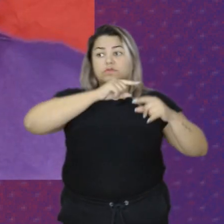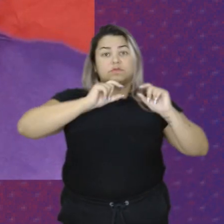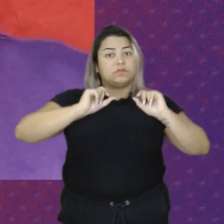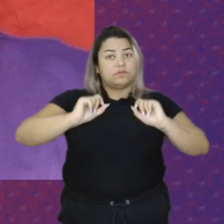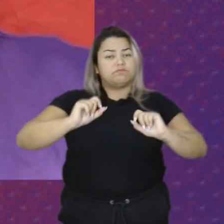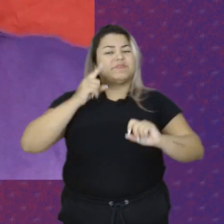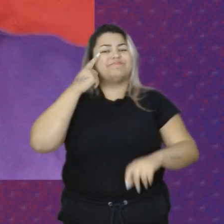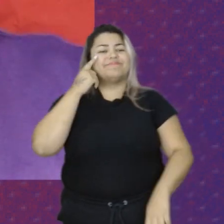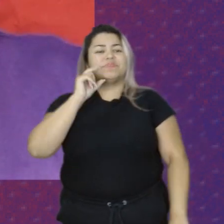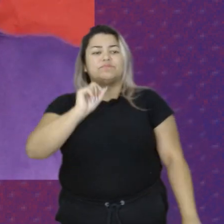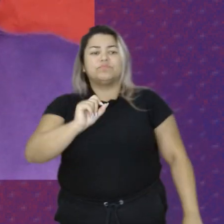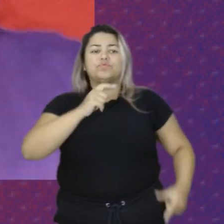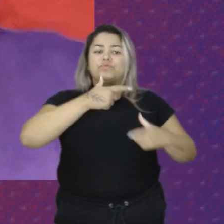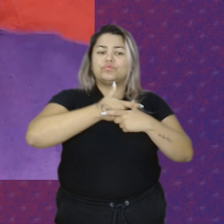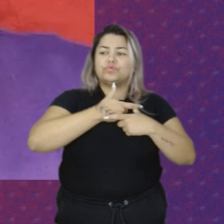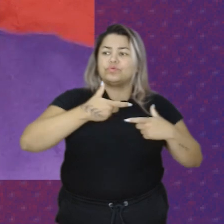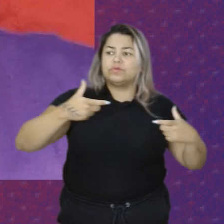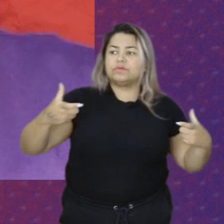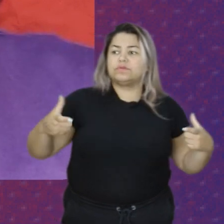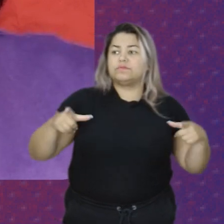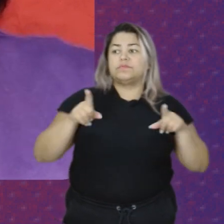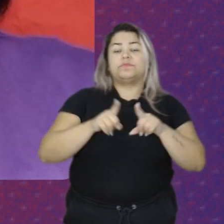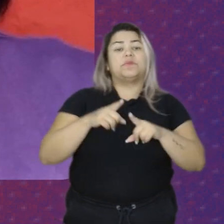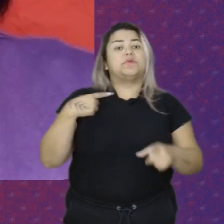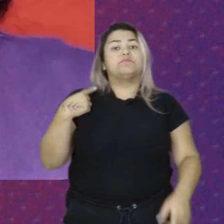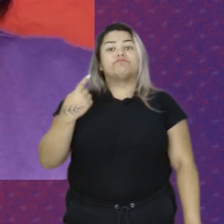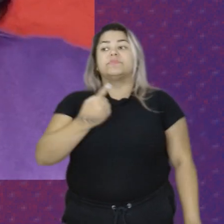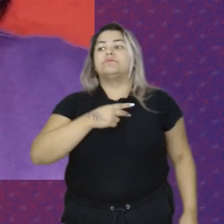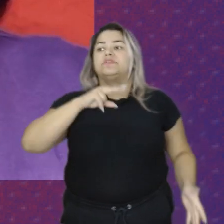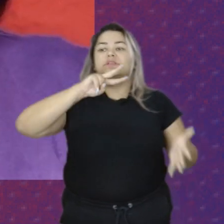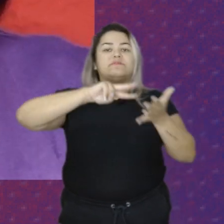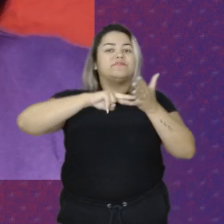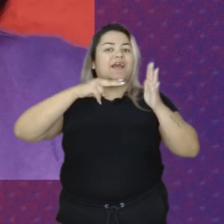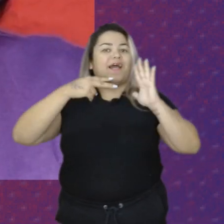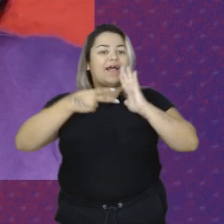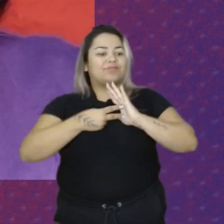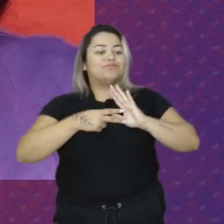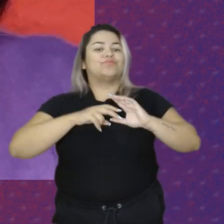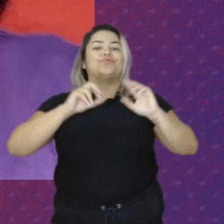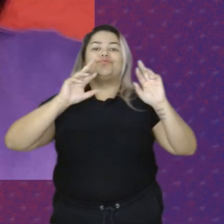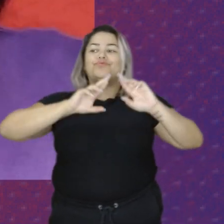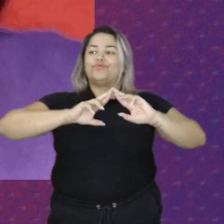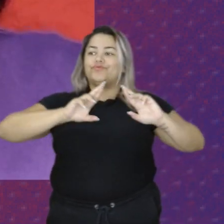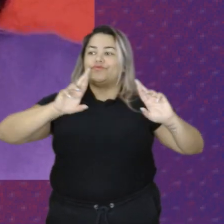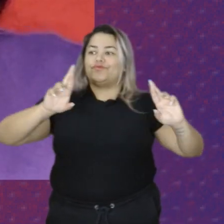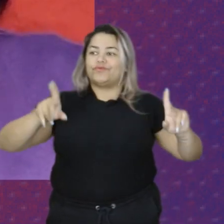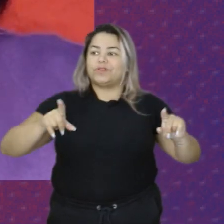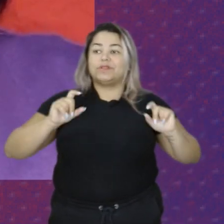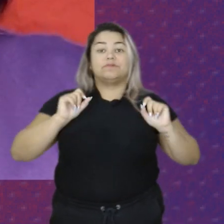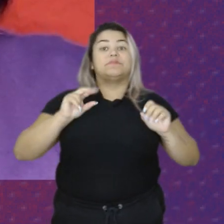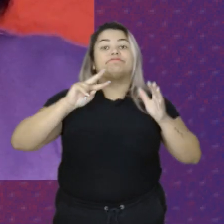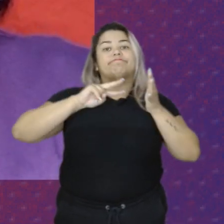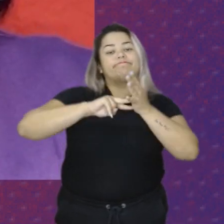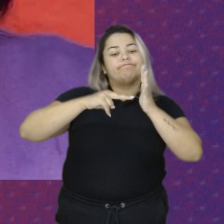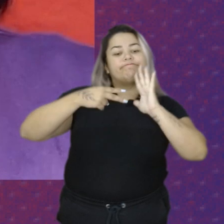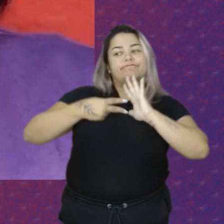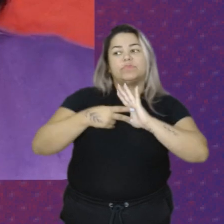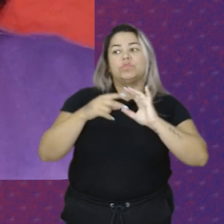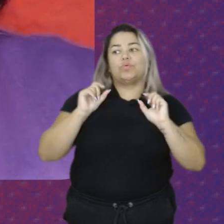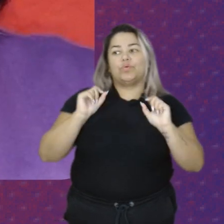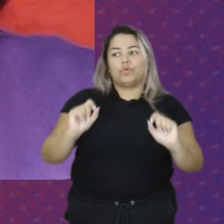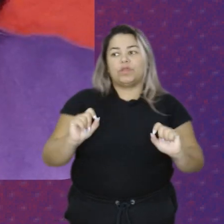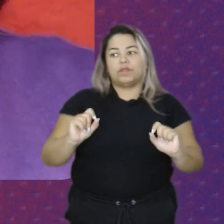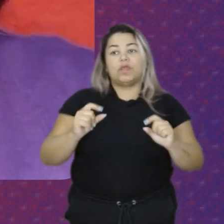pensando de modo muito amplo, mas para nós aqui tem um significativo muito diferente, uma significância assim,